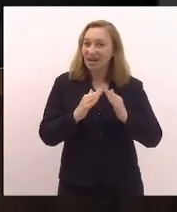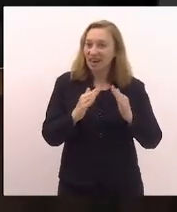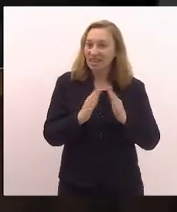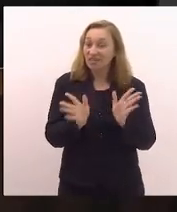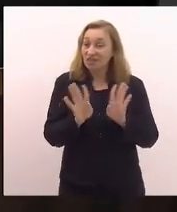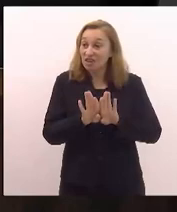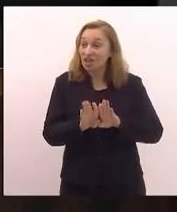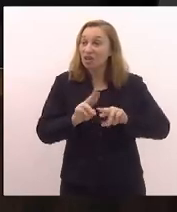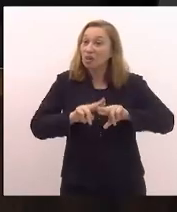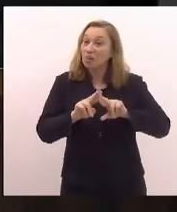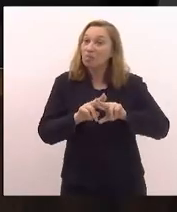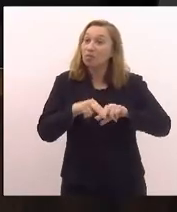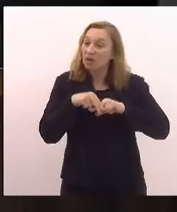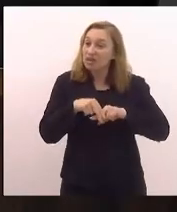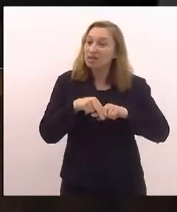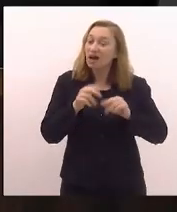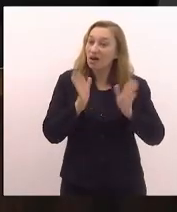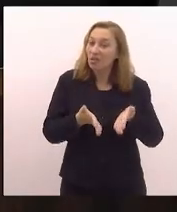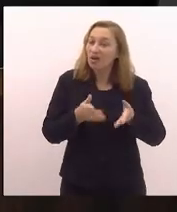isso que eu fiz o prêmio agora.